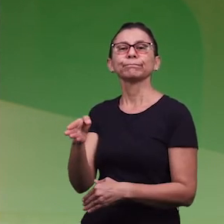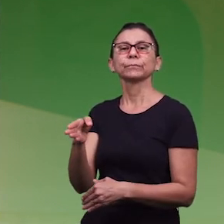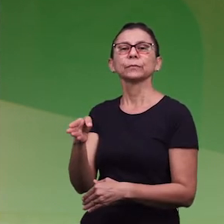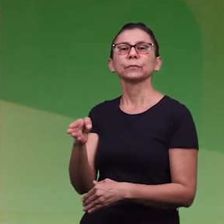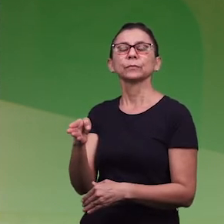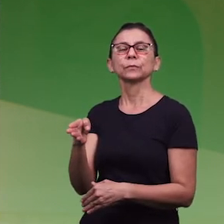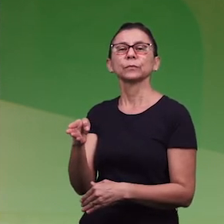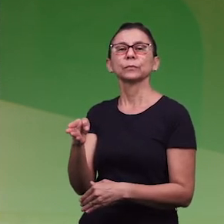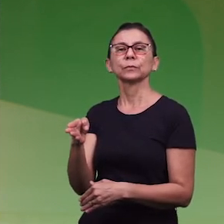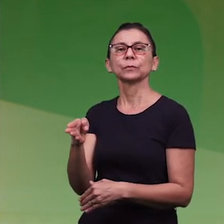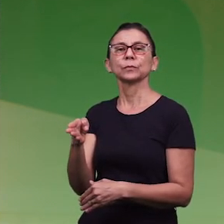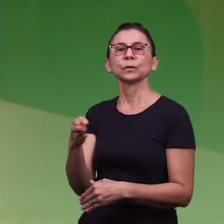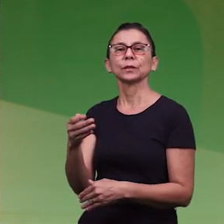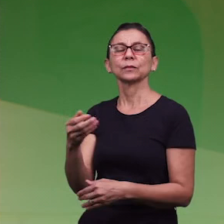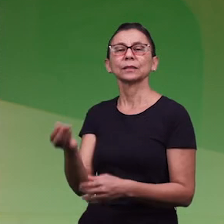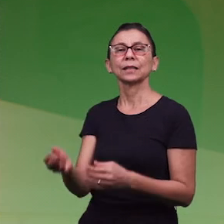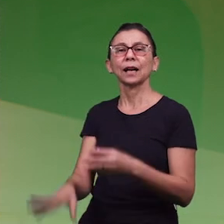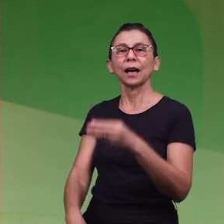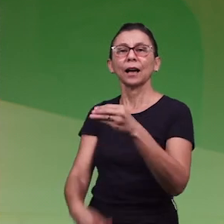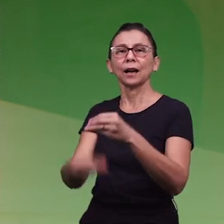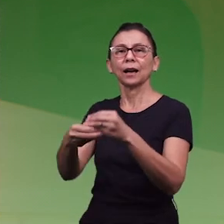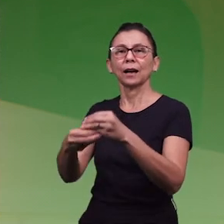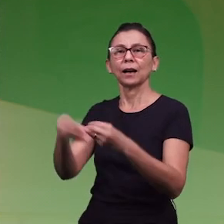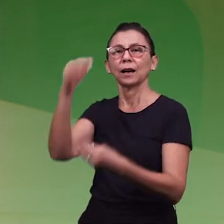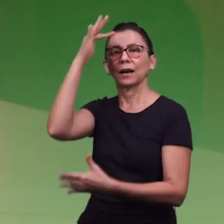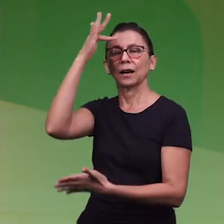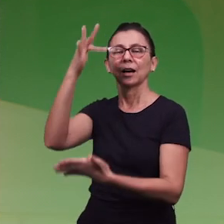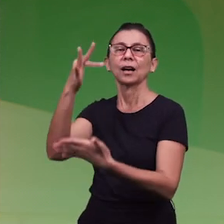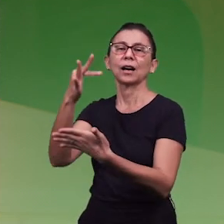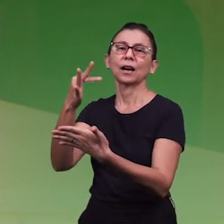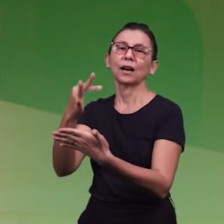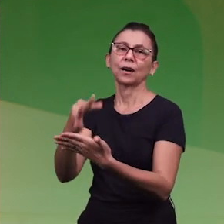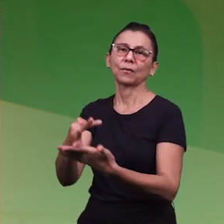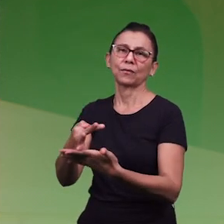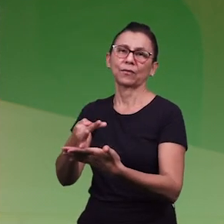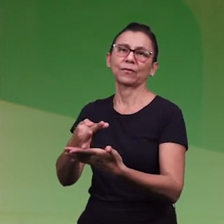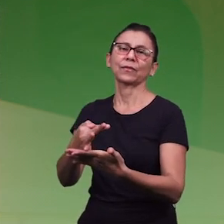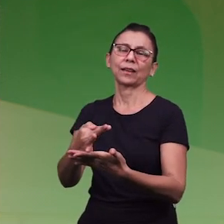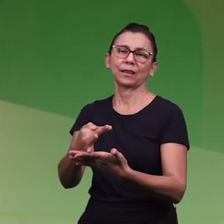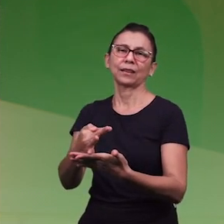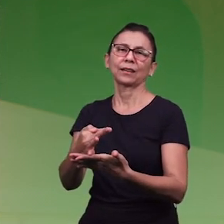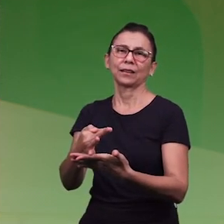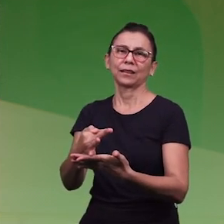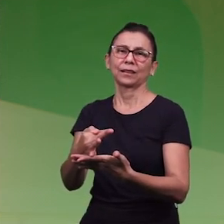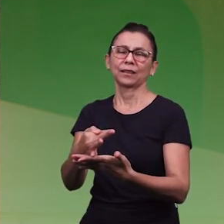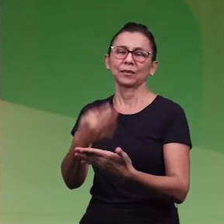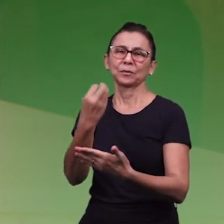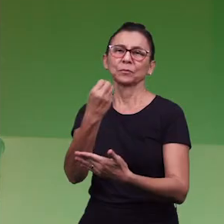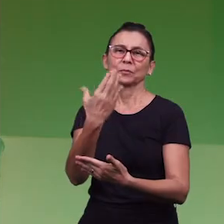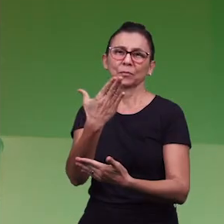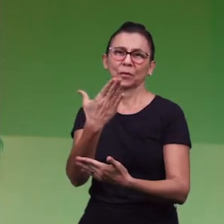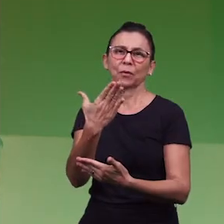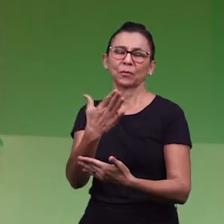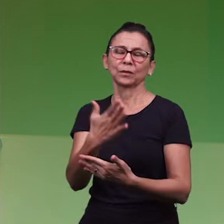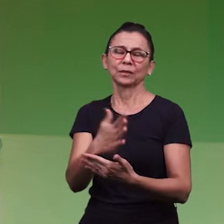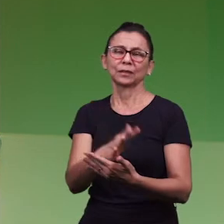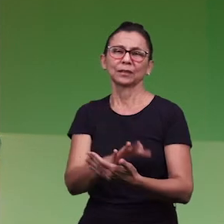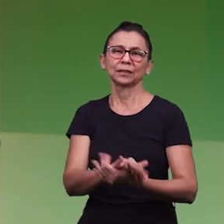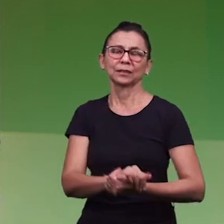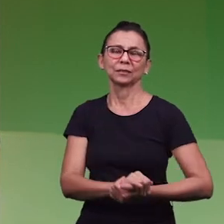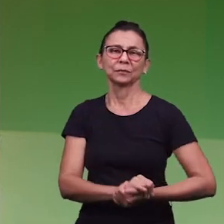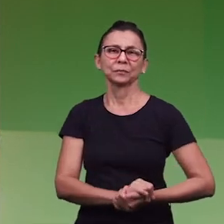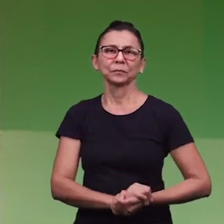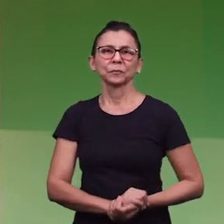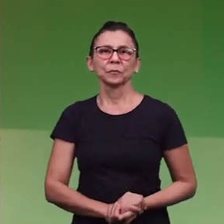compensa qualquer outro tipo de perda na nossa vida. Ganhar fé compensa,